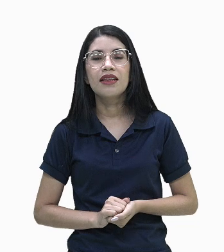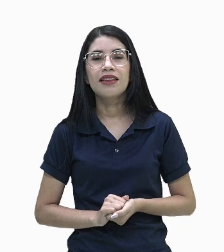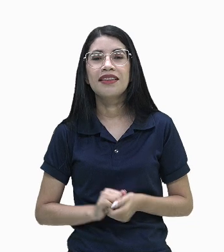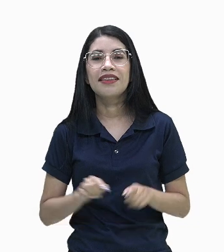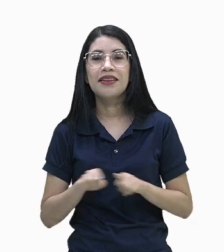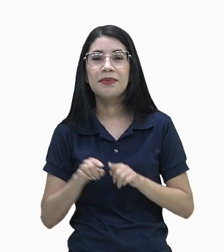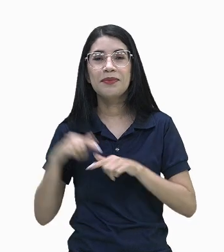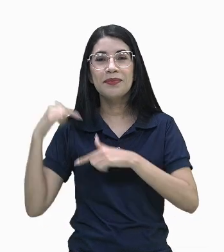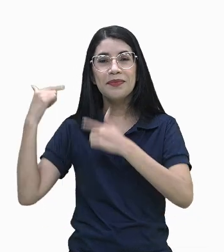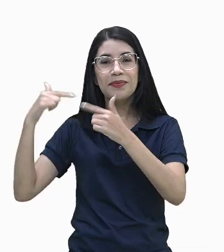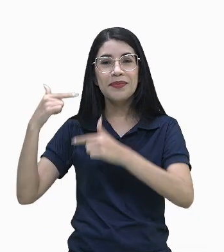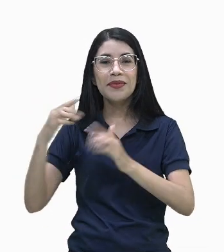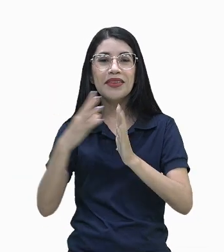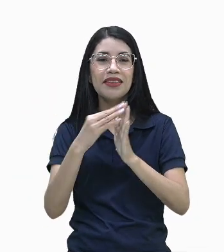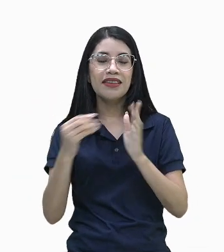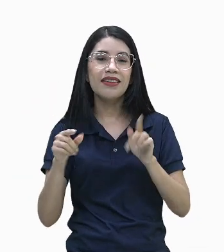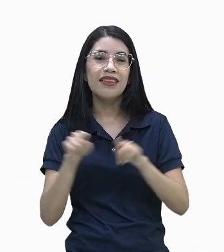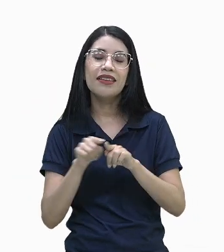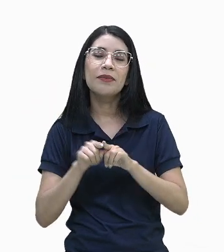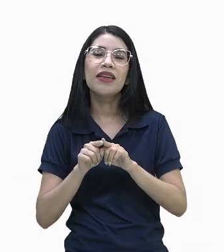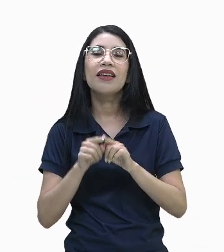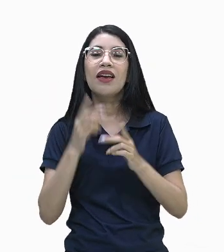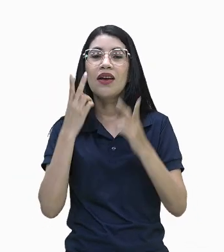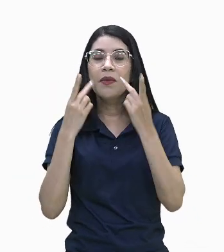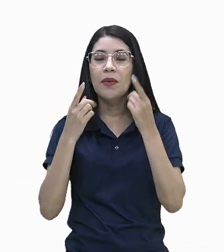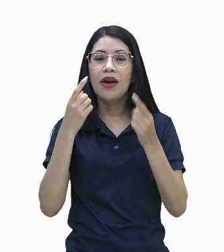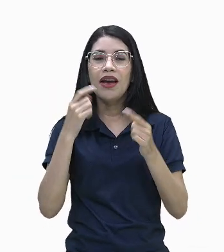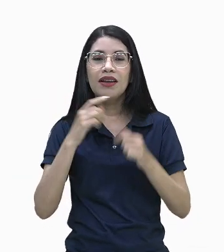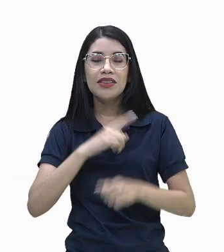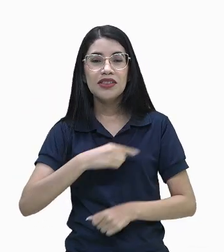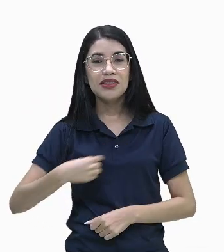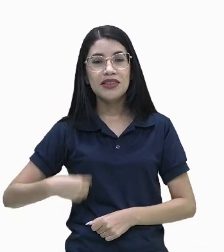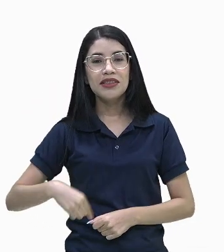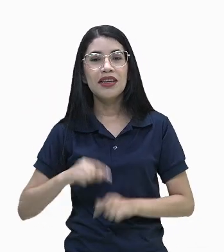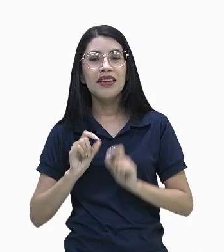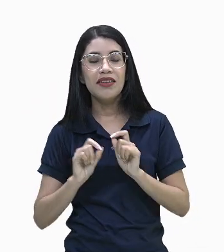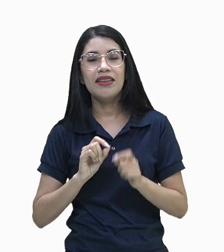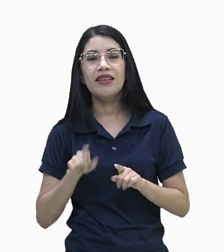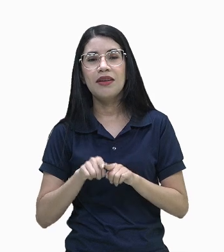estética. O teatro chinês é uma das formas de arte mais antigas e